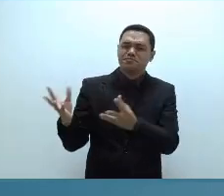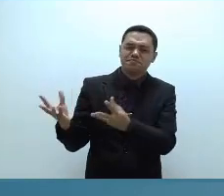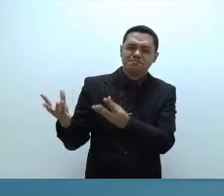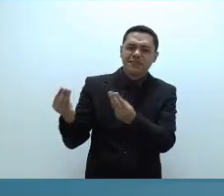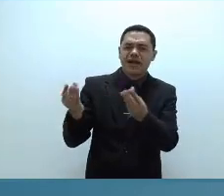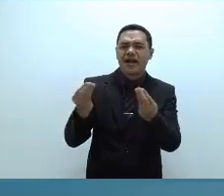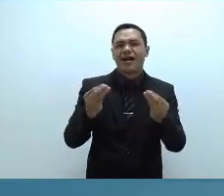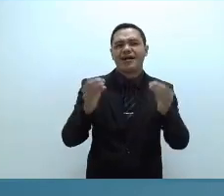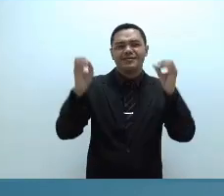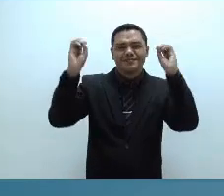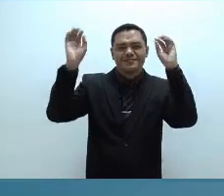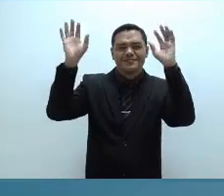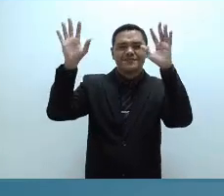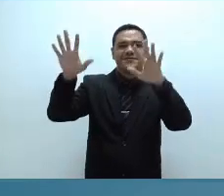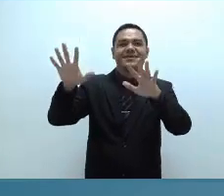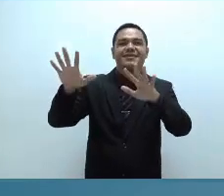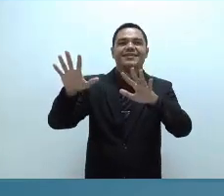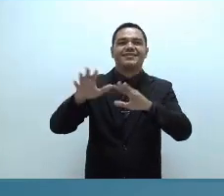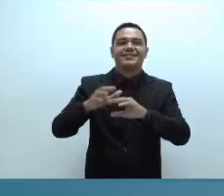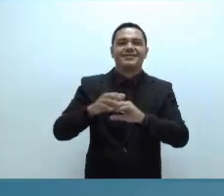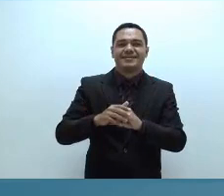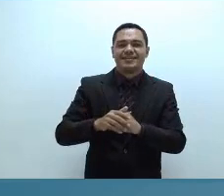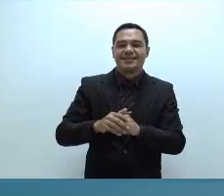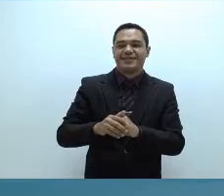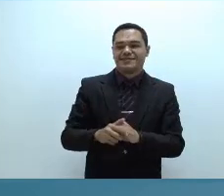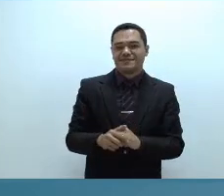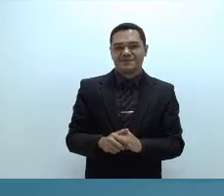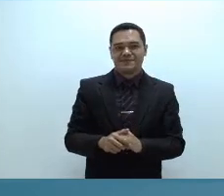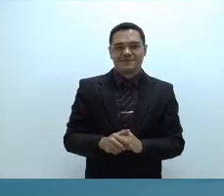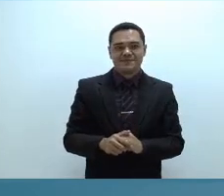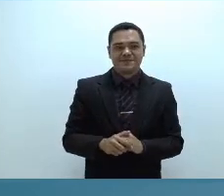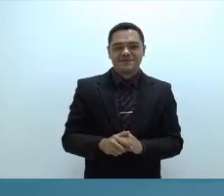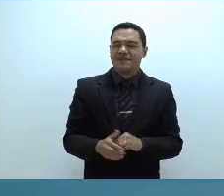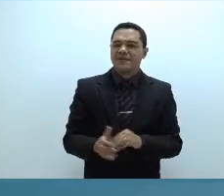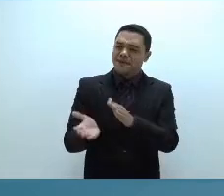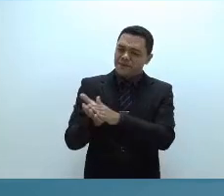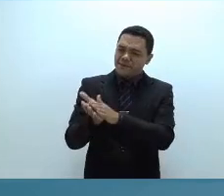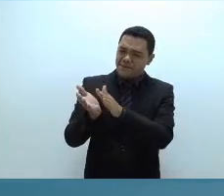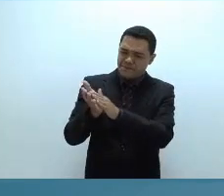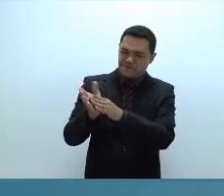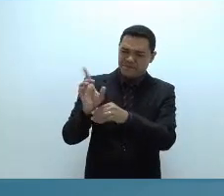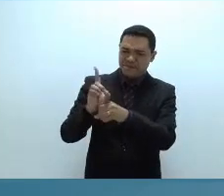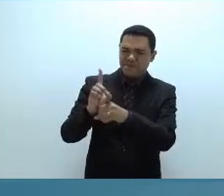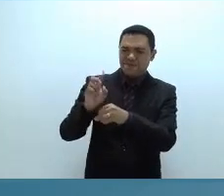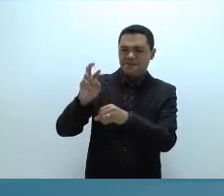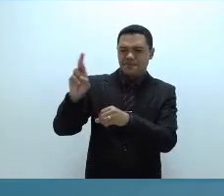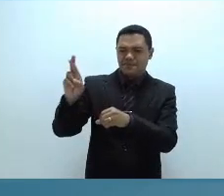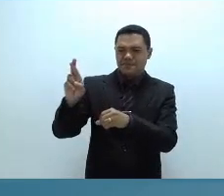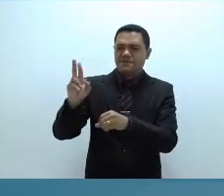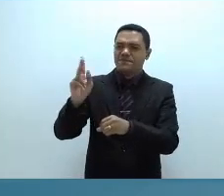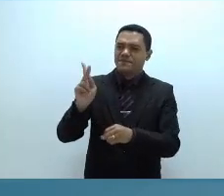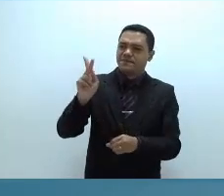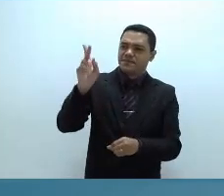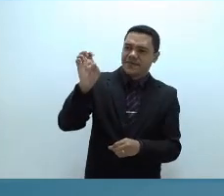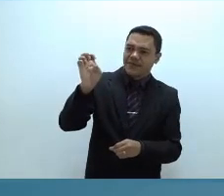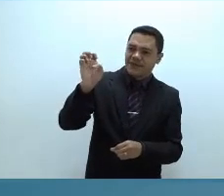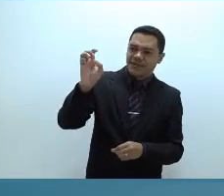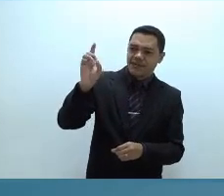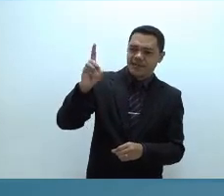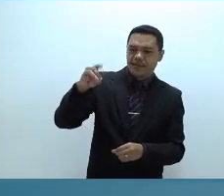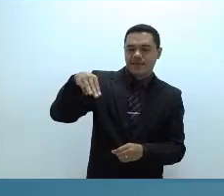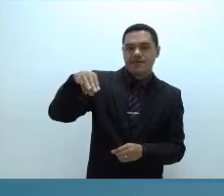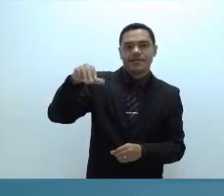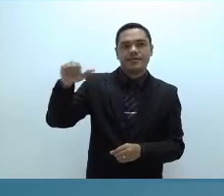que o progresso sempre temos nós, em nome de Jesus. Meus parabéns, doutora Kelly, meus parabéns,